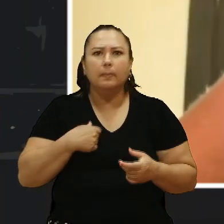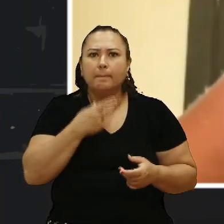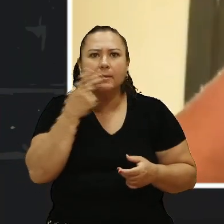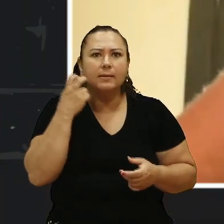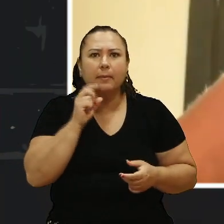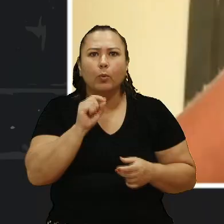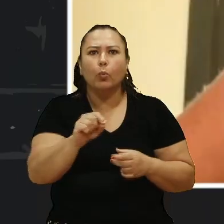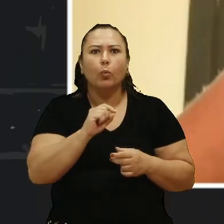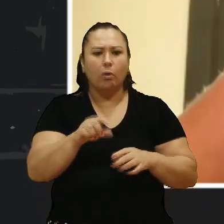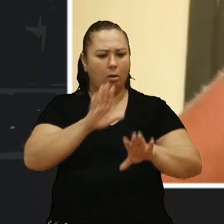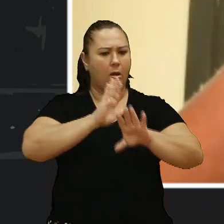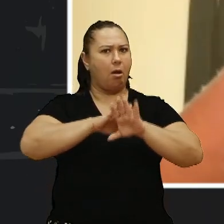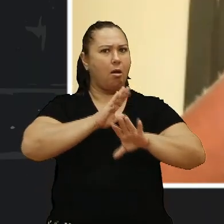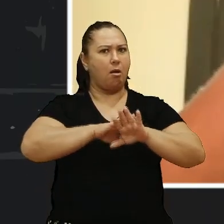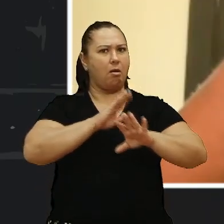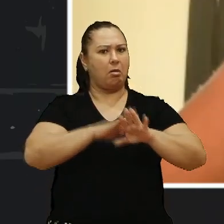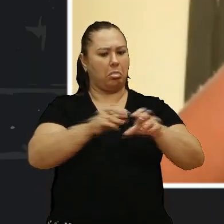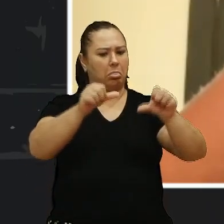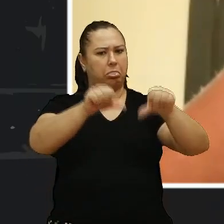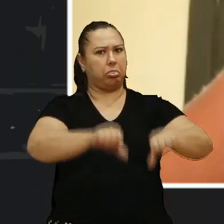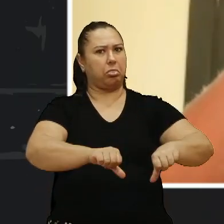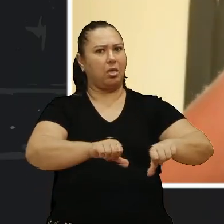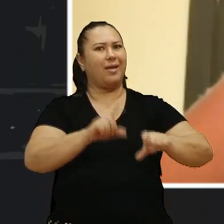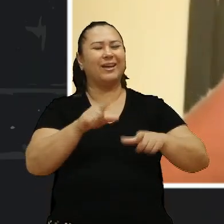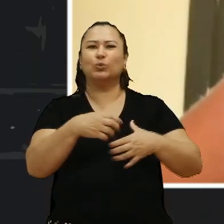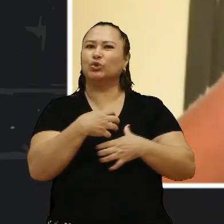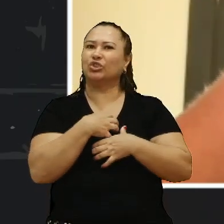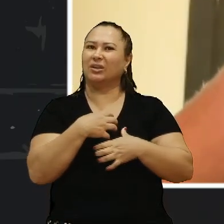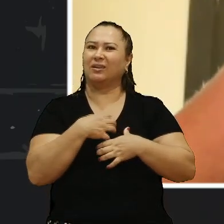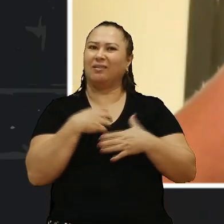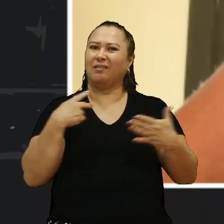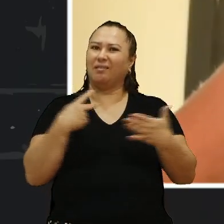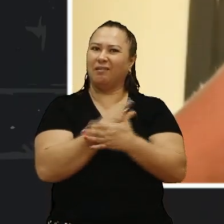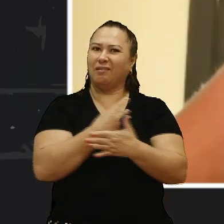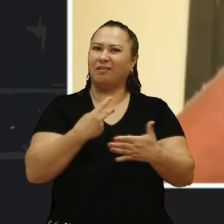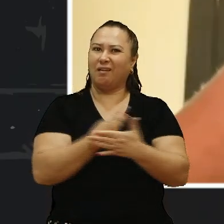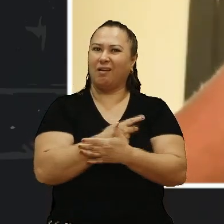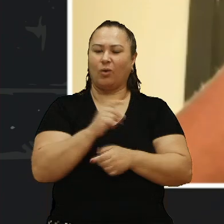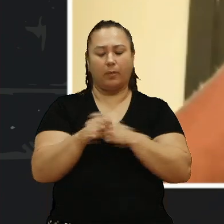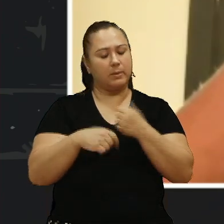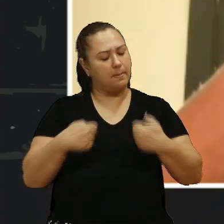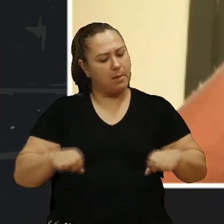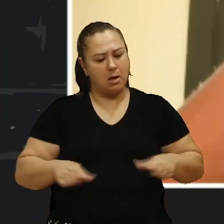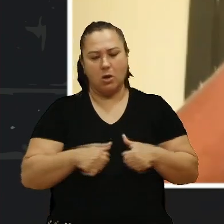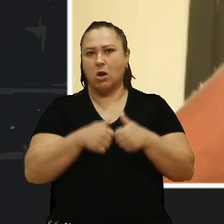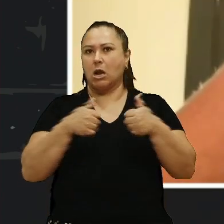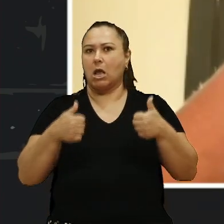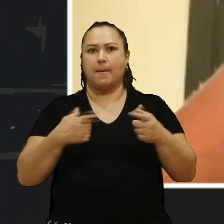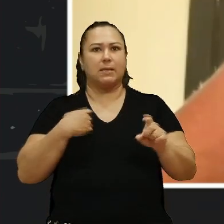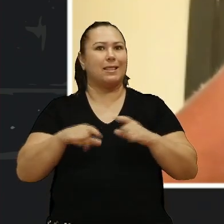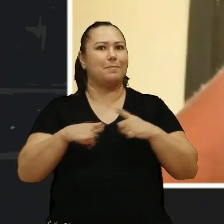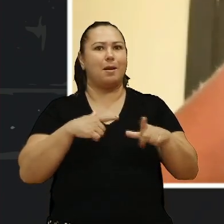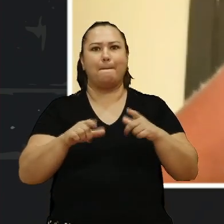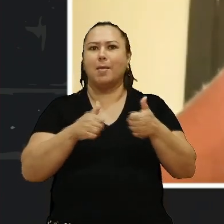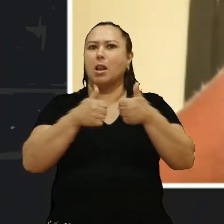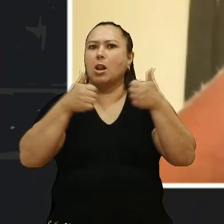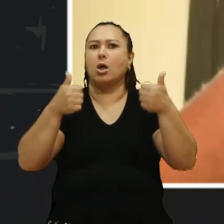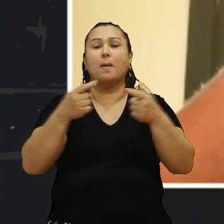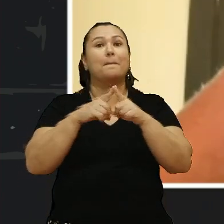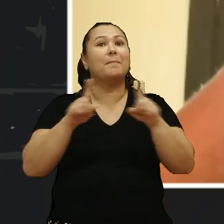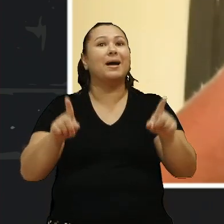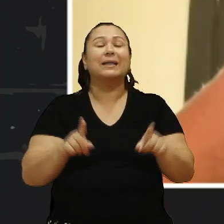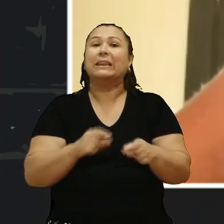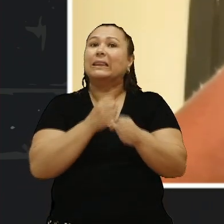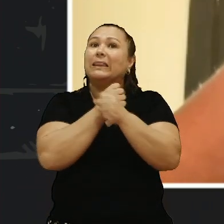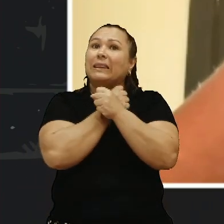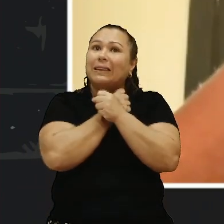talvez seja essa forma, tem que aprimorar, tem que trabalhar melhor, mas